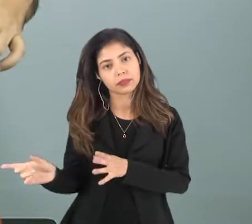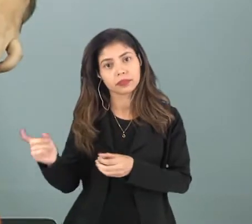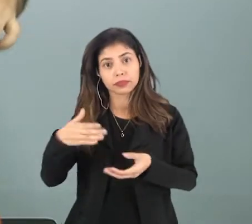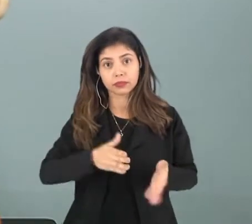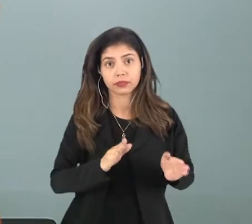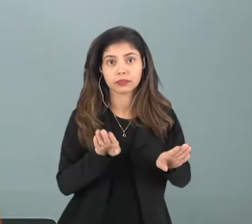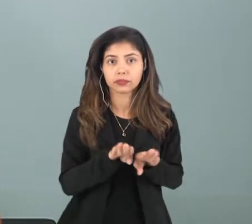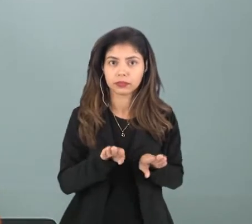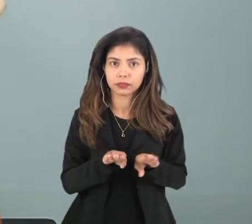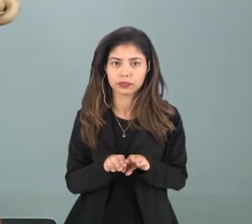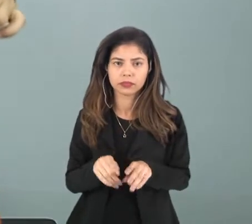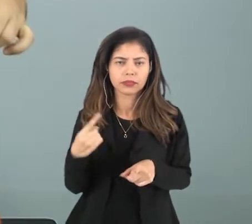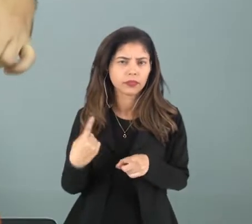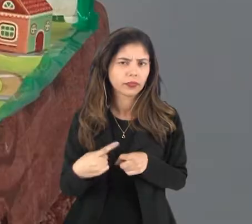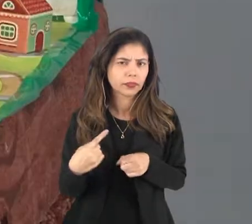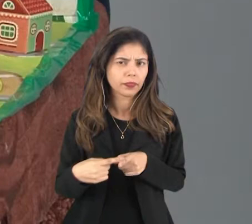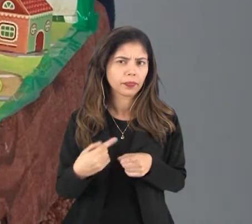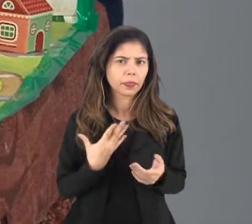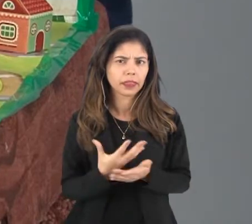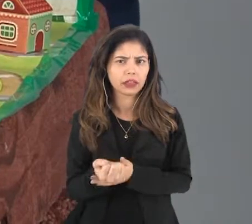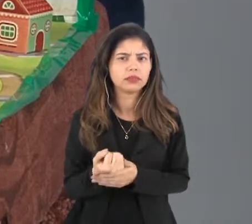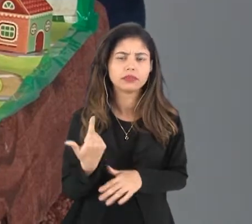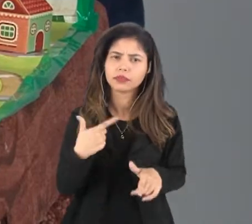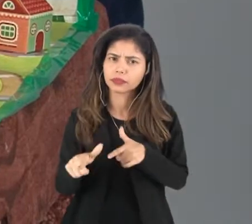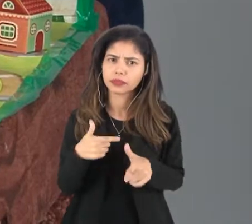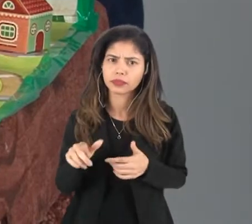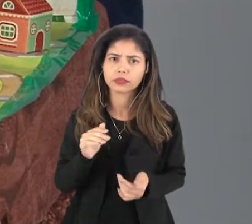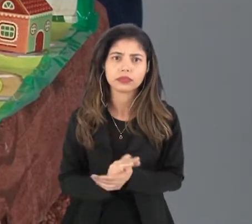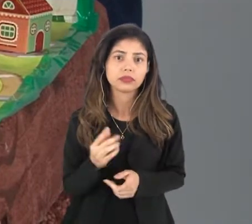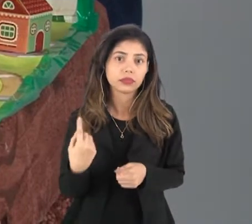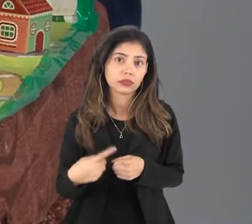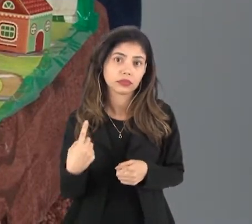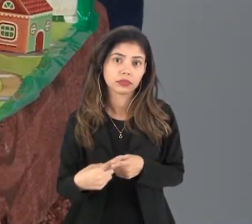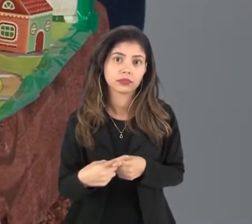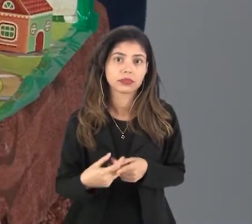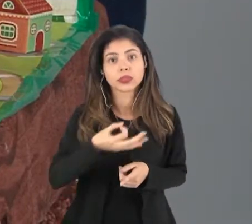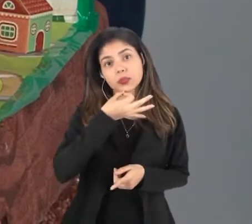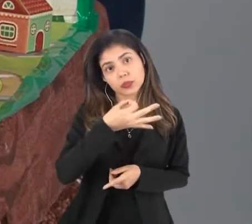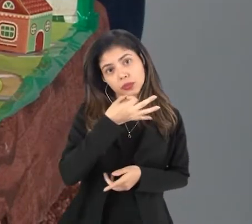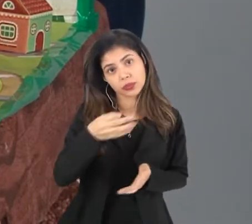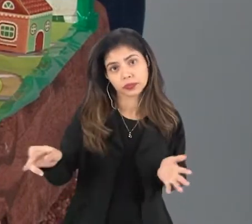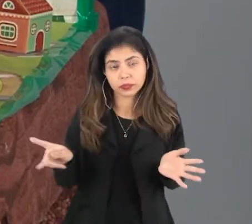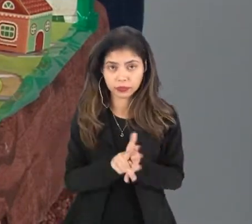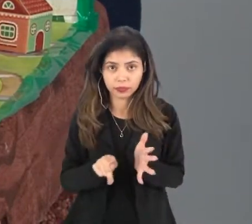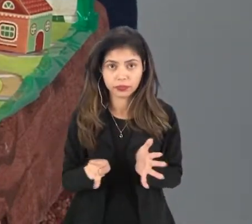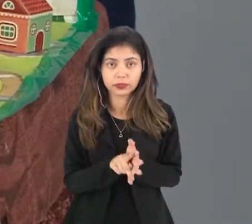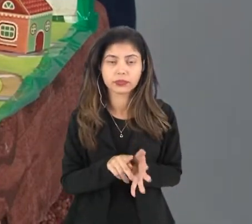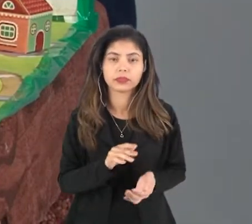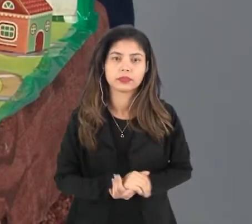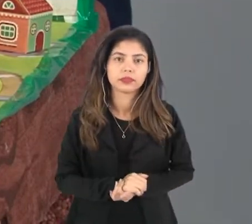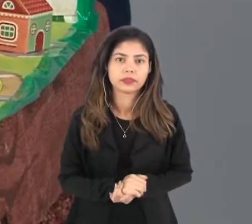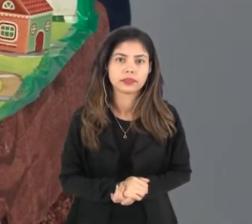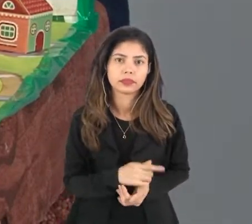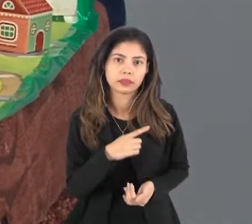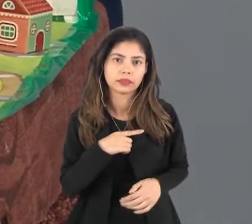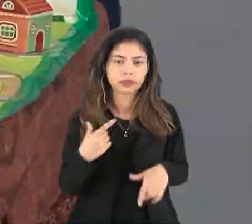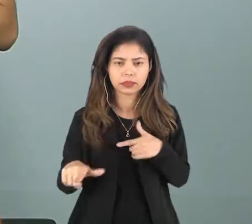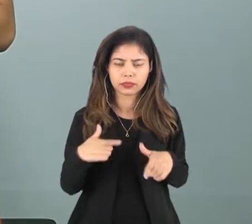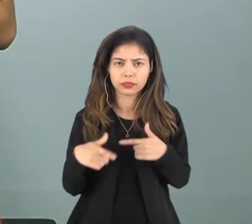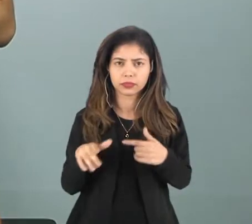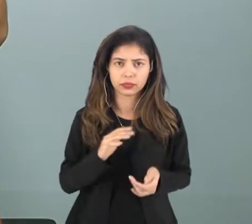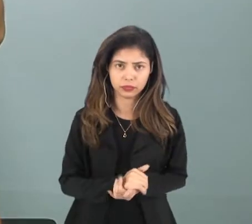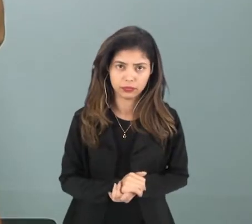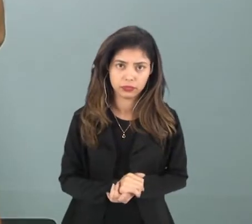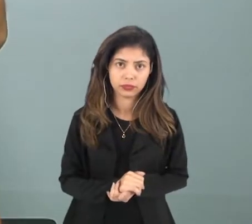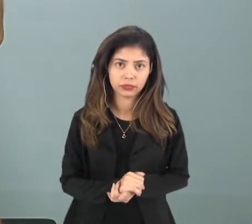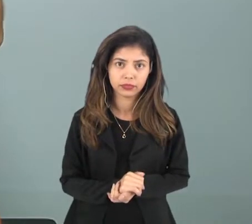de trabalho. Por quê? Porque aqui tem mais opções, olha aqui, ó, tem mais opções de trabalho. Aqui,